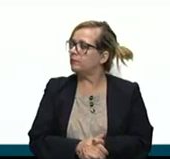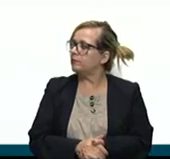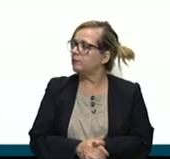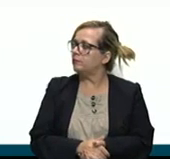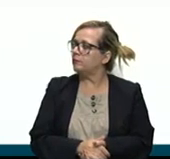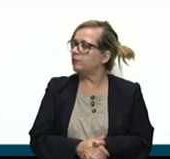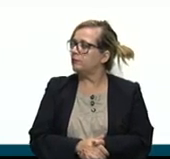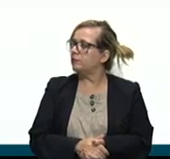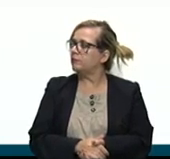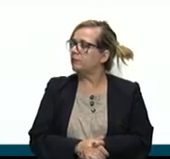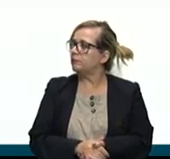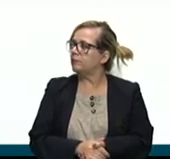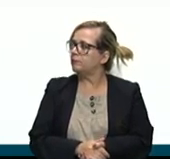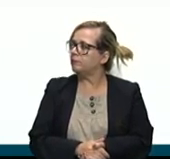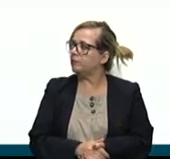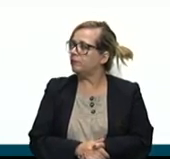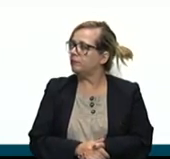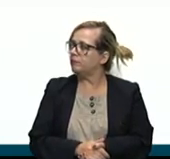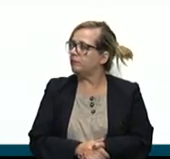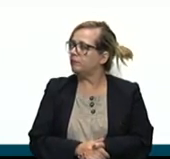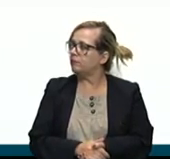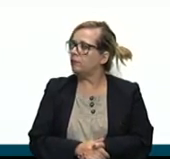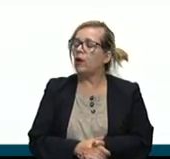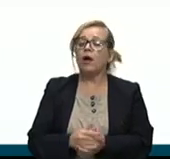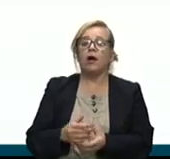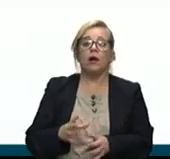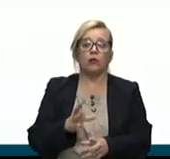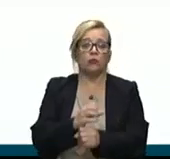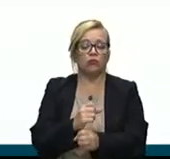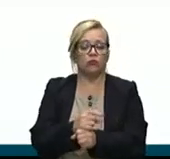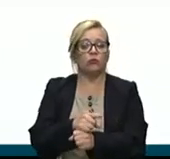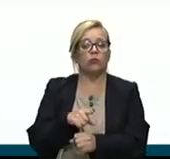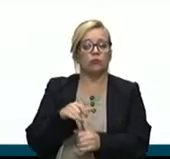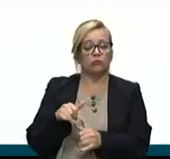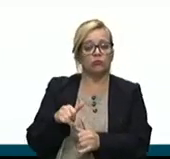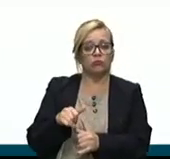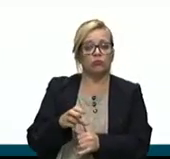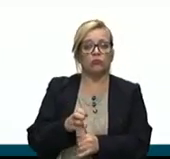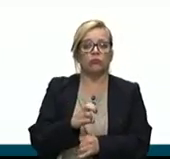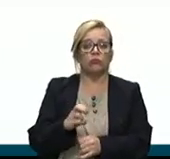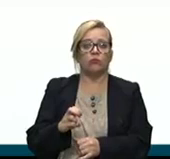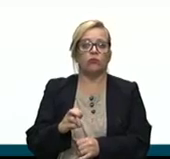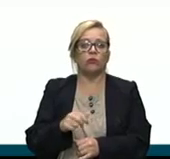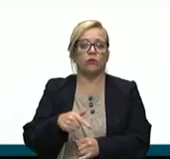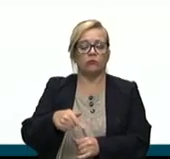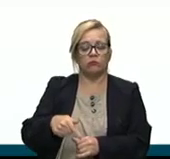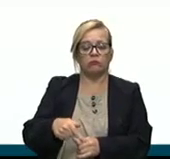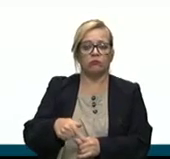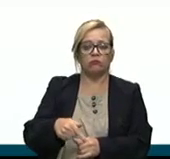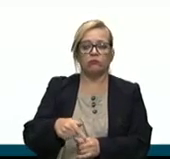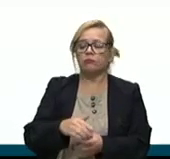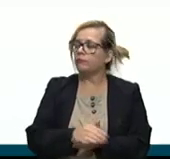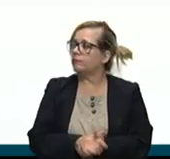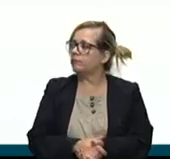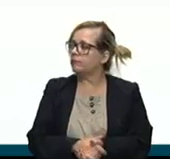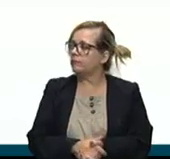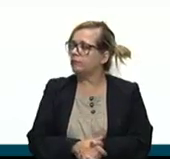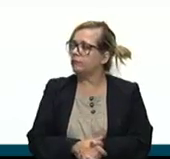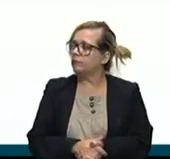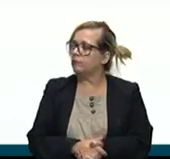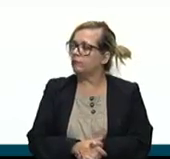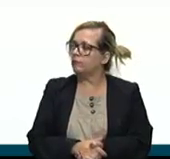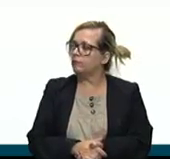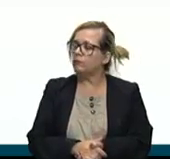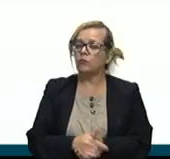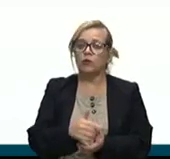quadrado, 441. A soma dos dados, 57. Da segunda linha